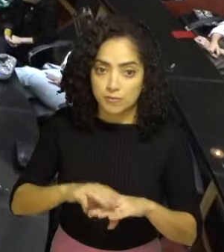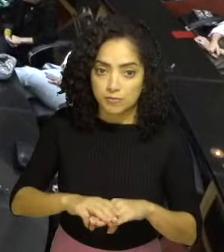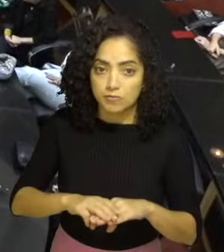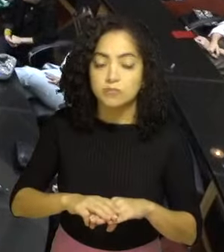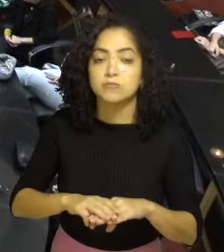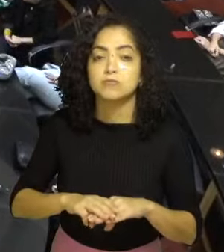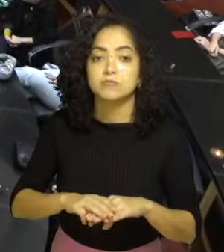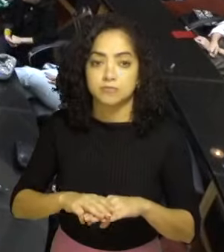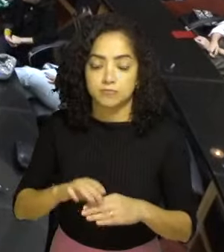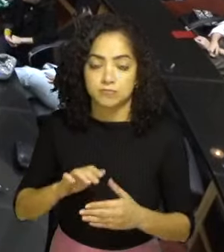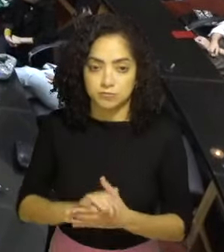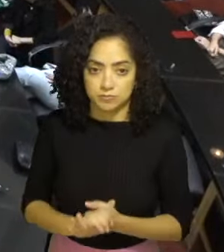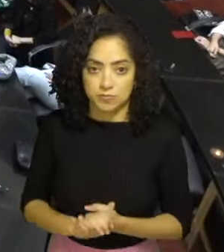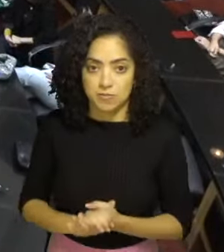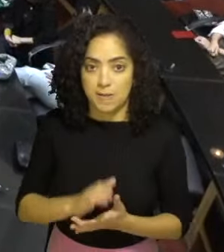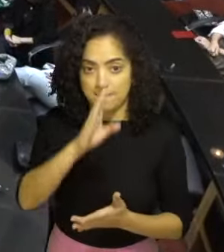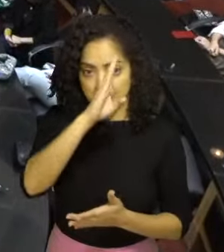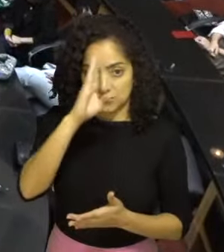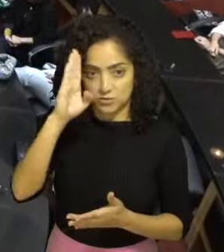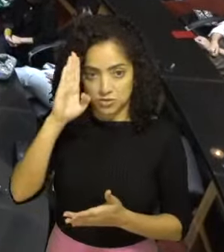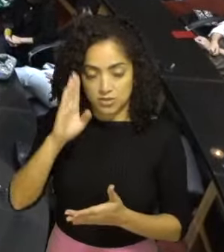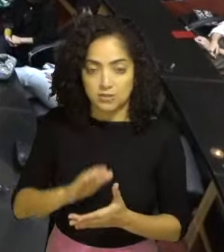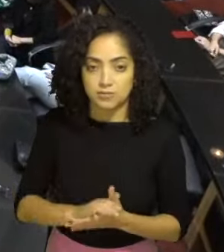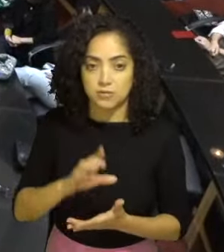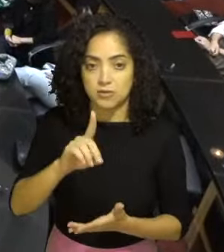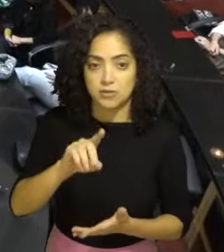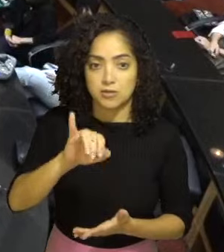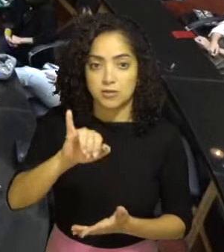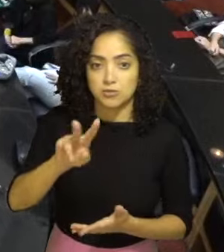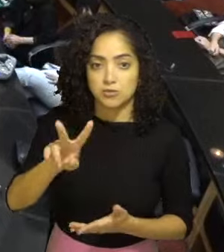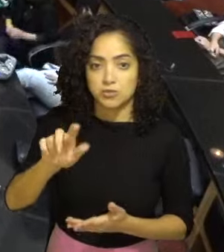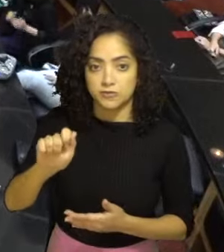e Bacharelado da Unisul, doutora Diva Marília Fleming.